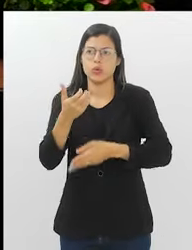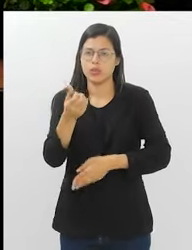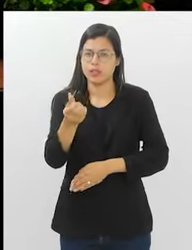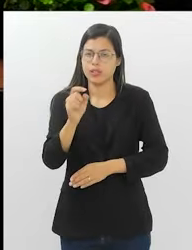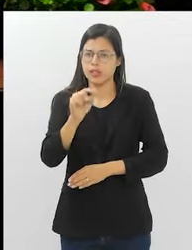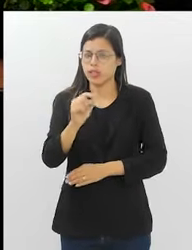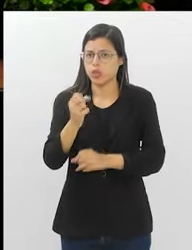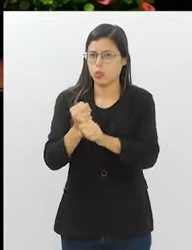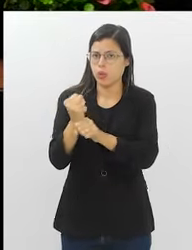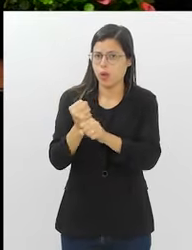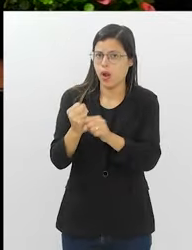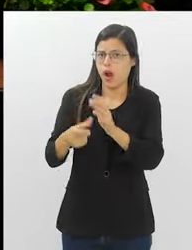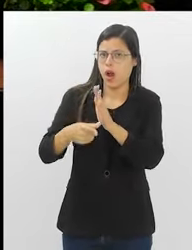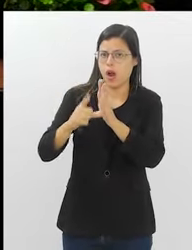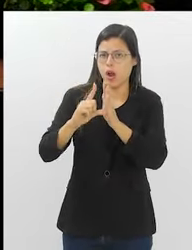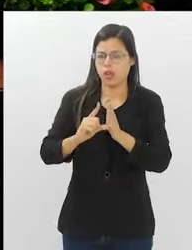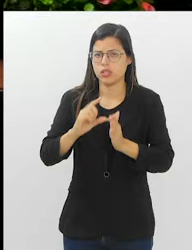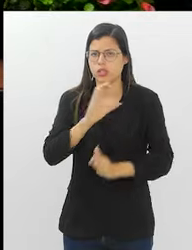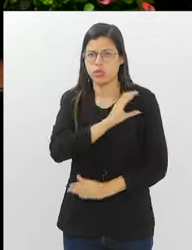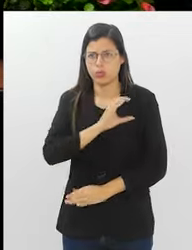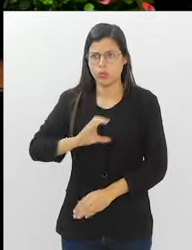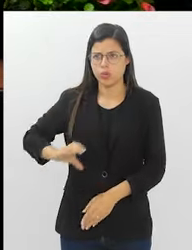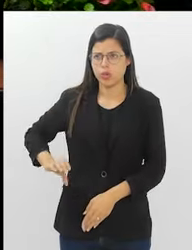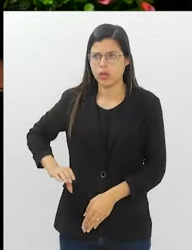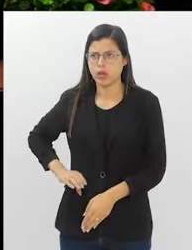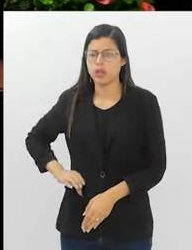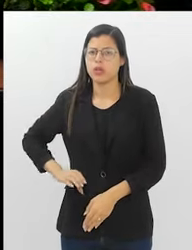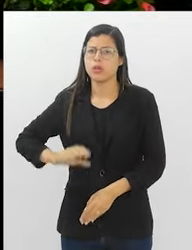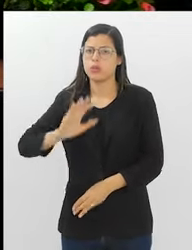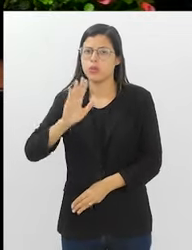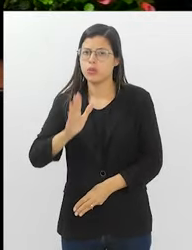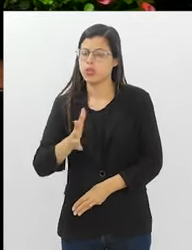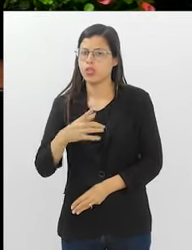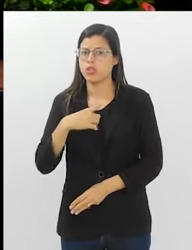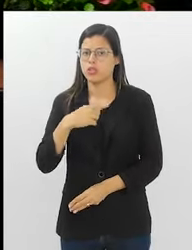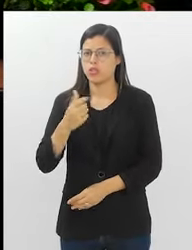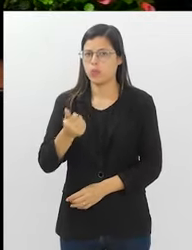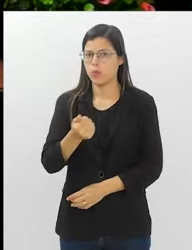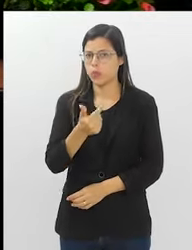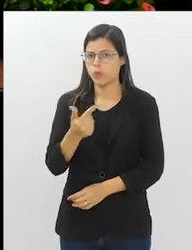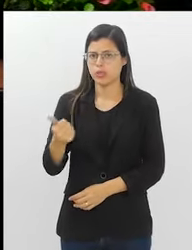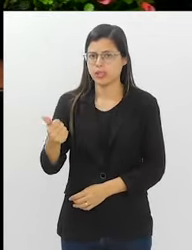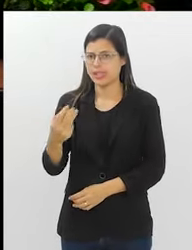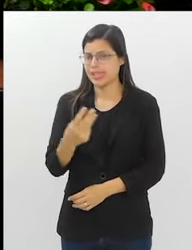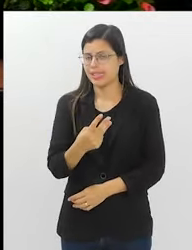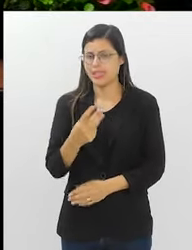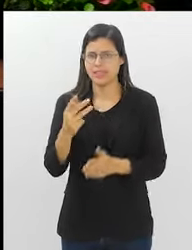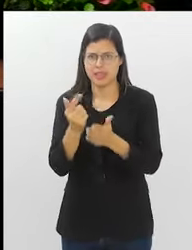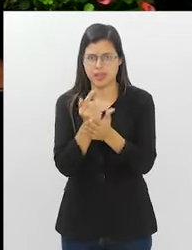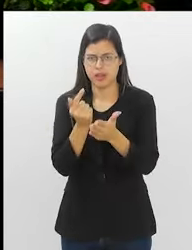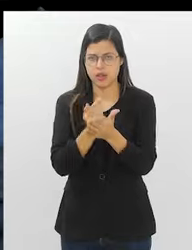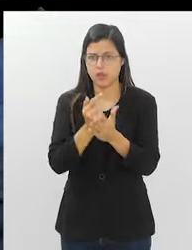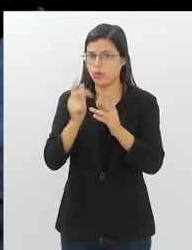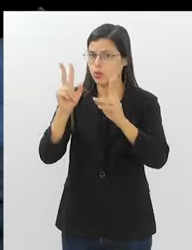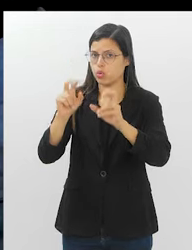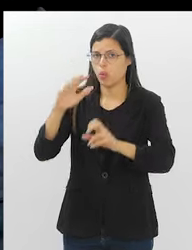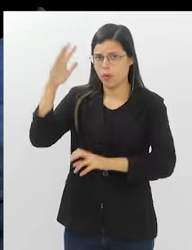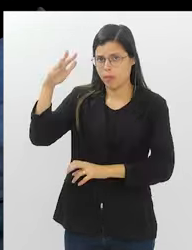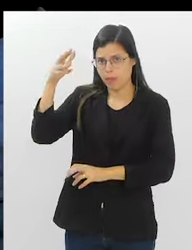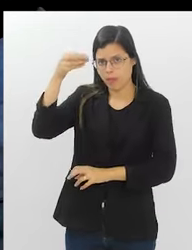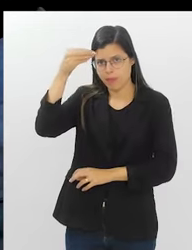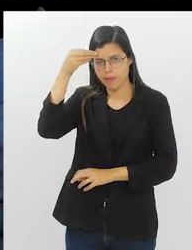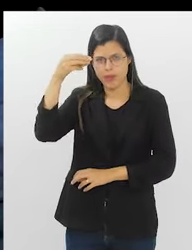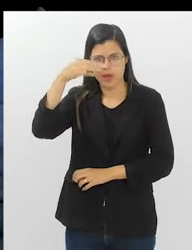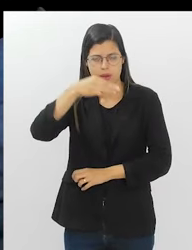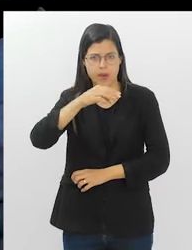mil anos antes do Cristo, Hermes Trismegisto já tinha 12 ou 13 livros sobre mediunidade. A gente